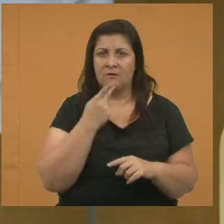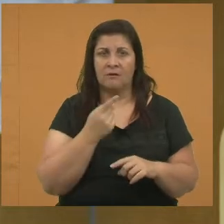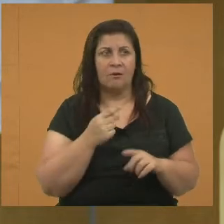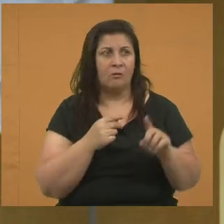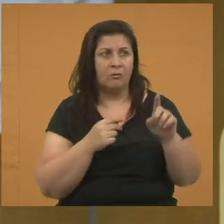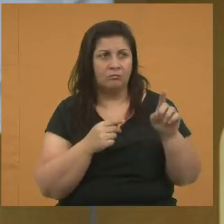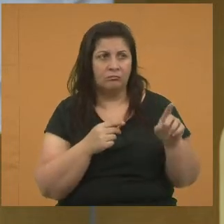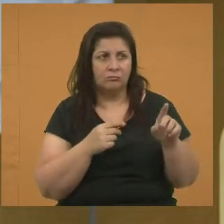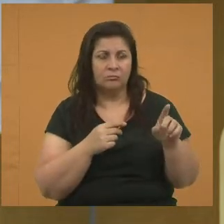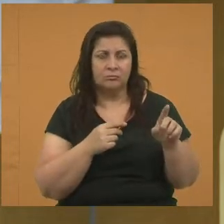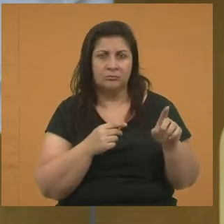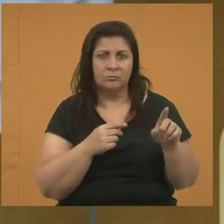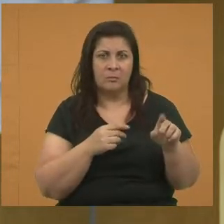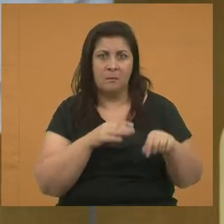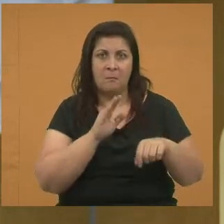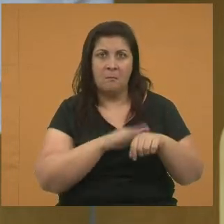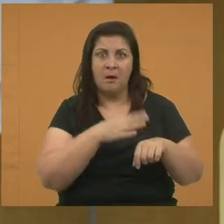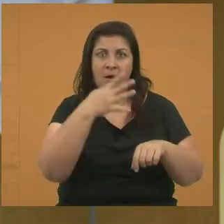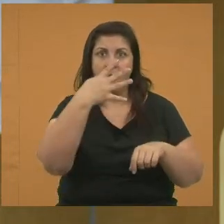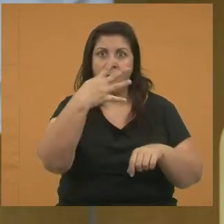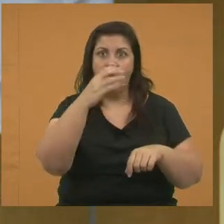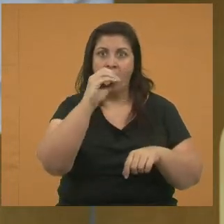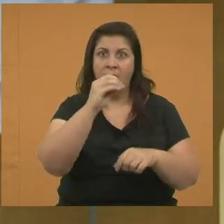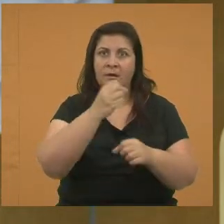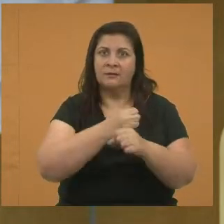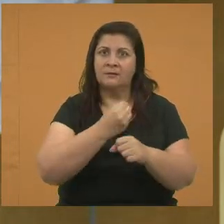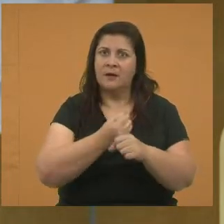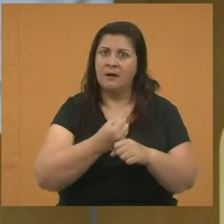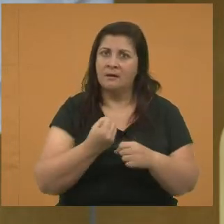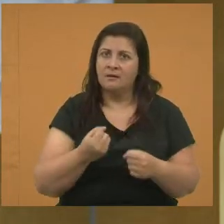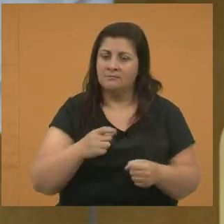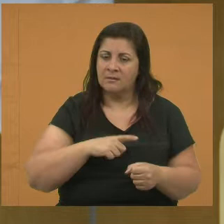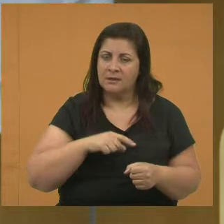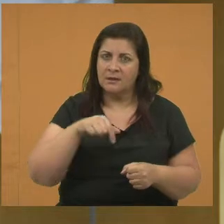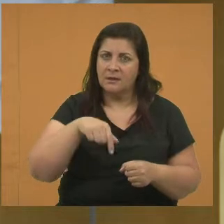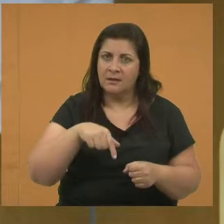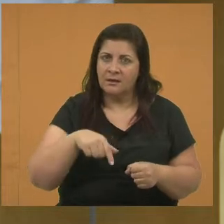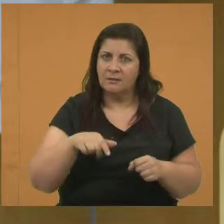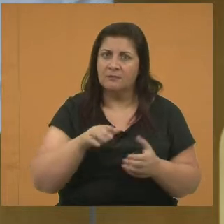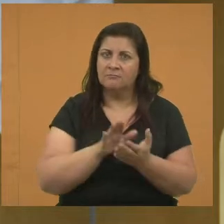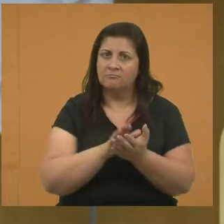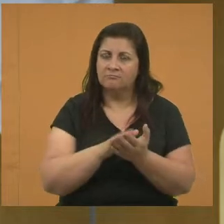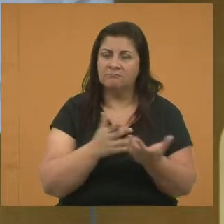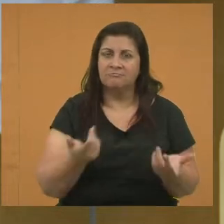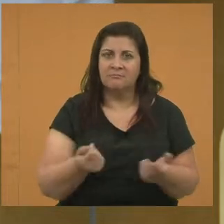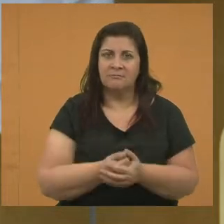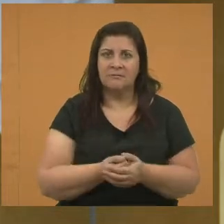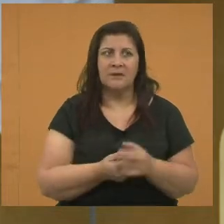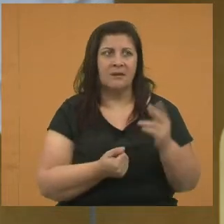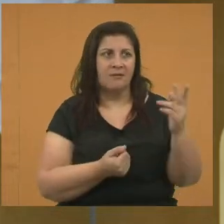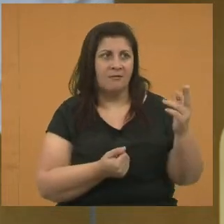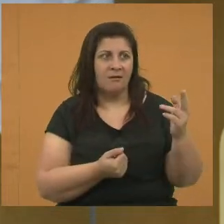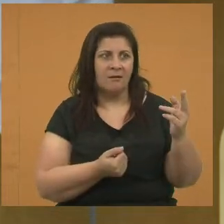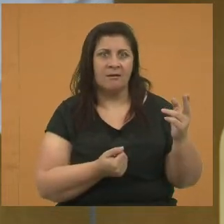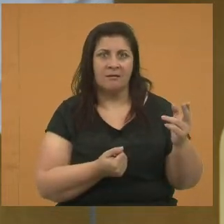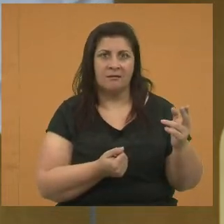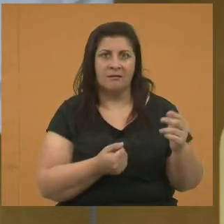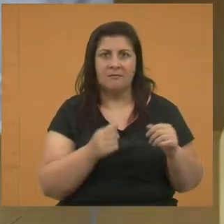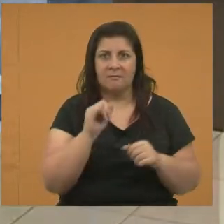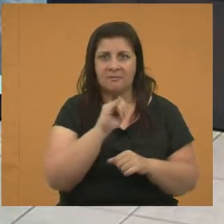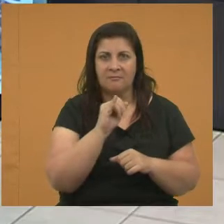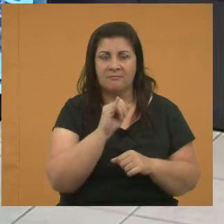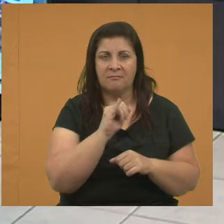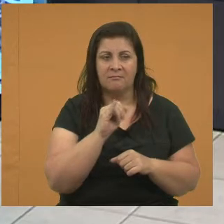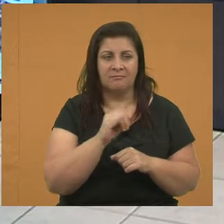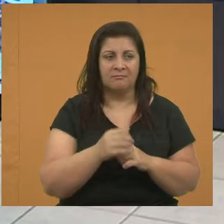aqui que tem mais de 40 anos de comércio, como é o caso do meu amigo ali do primeiro ali, que é irmão, inclusive,